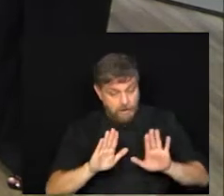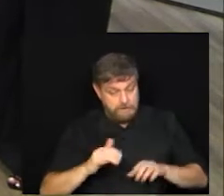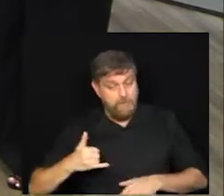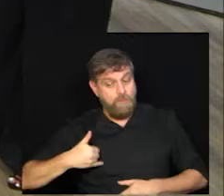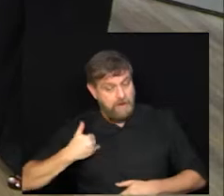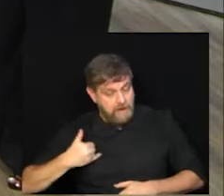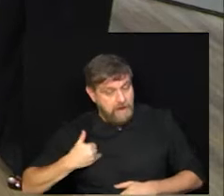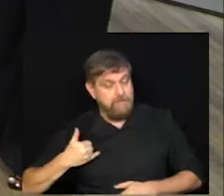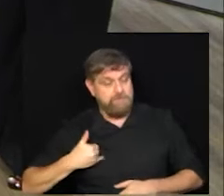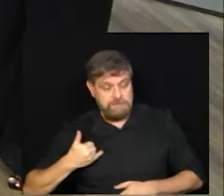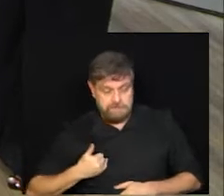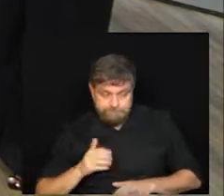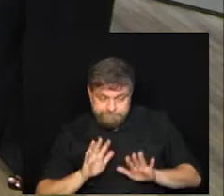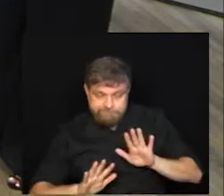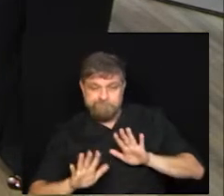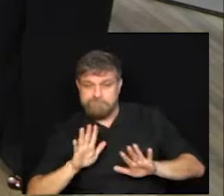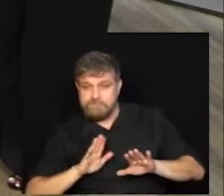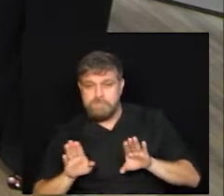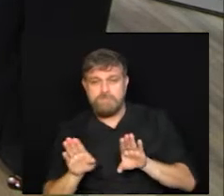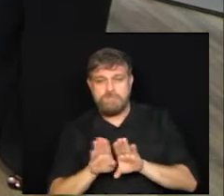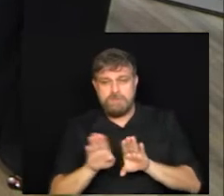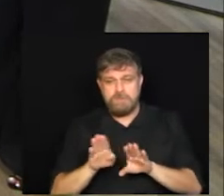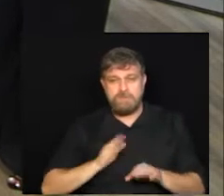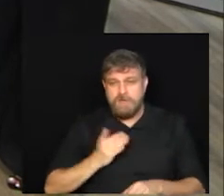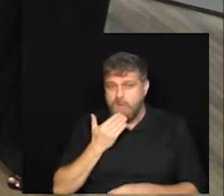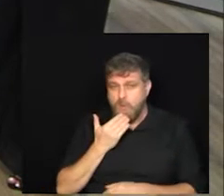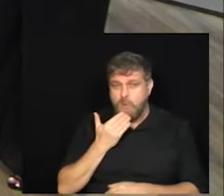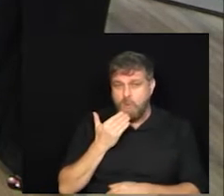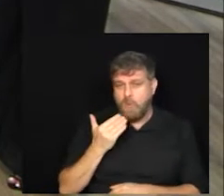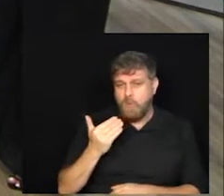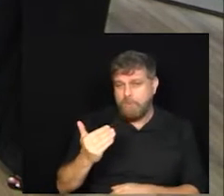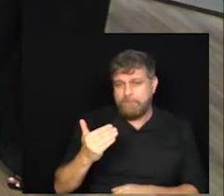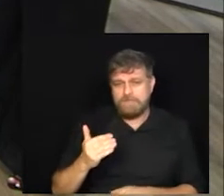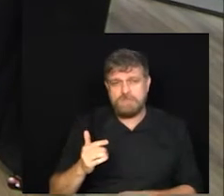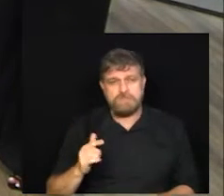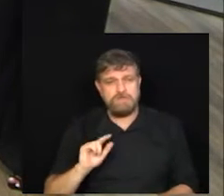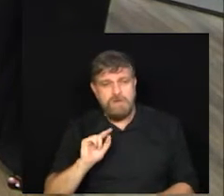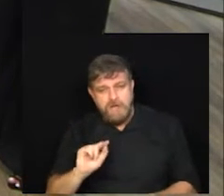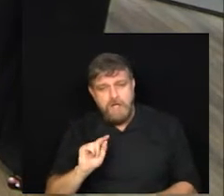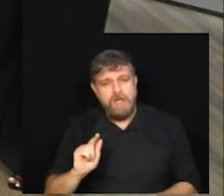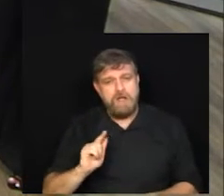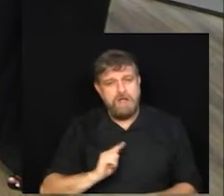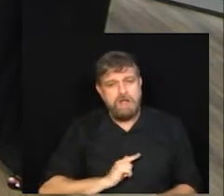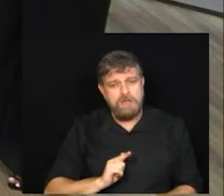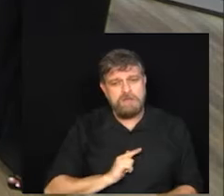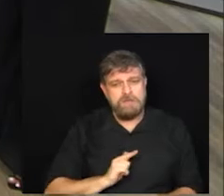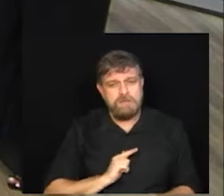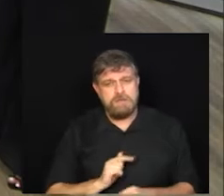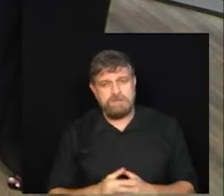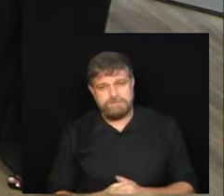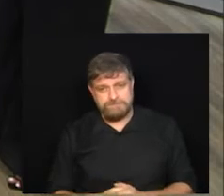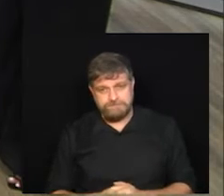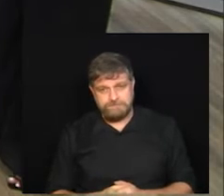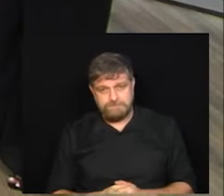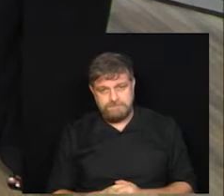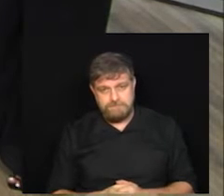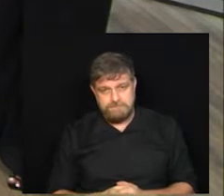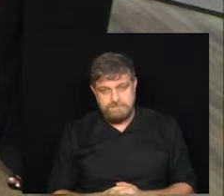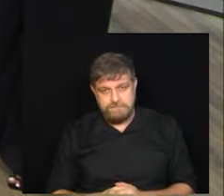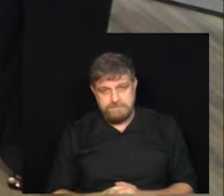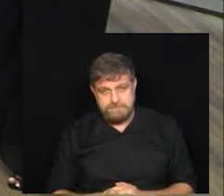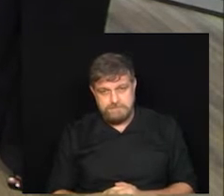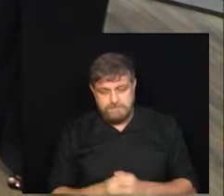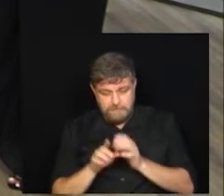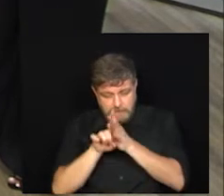questão inclusive desse pedido para que seja aí feito uma espécie